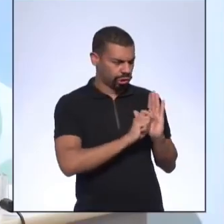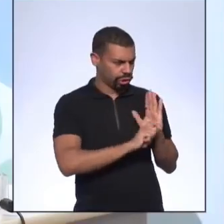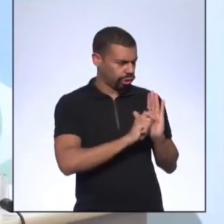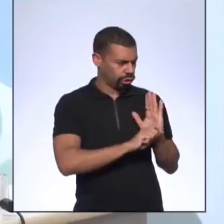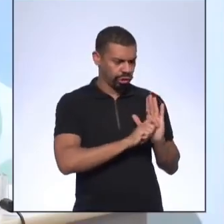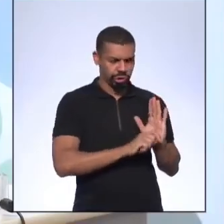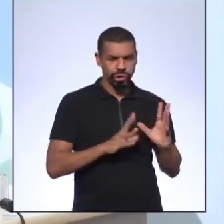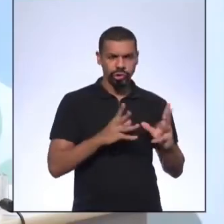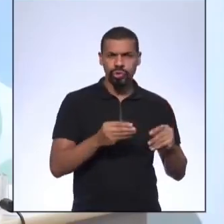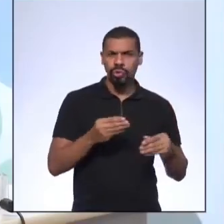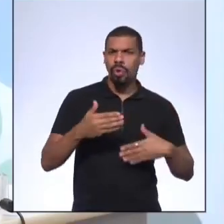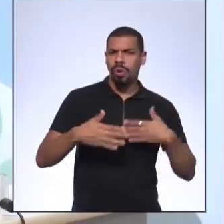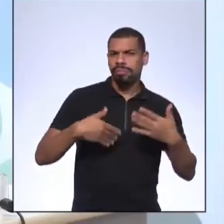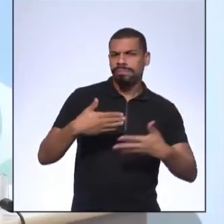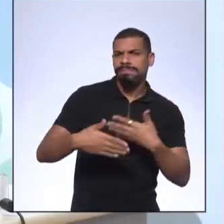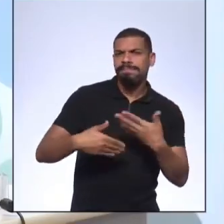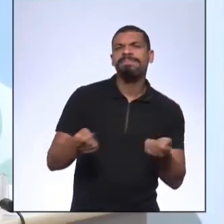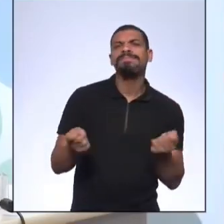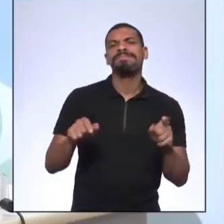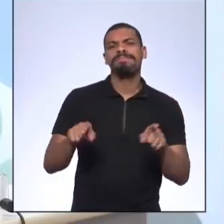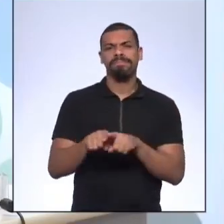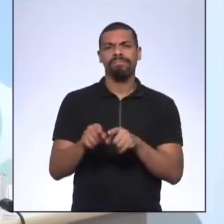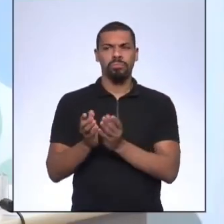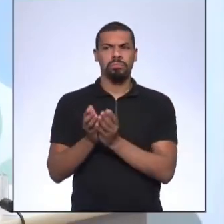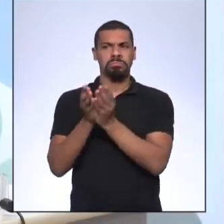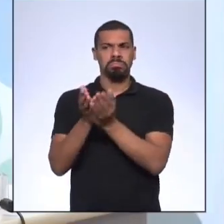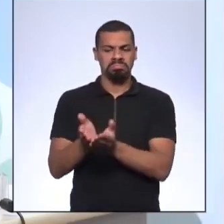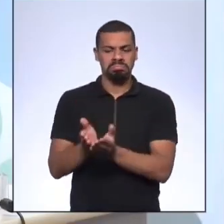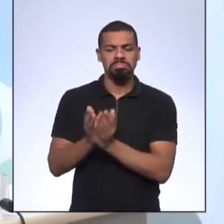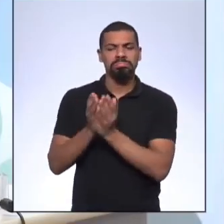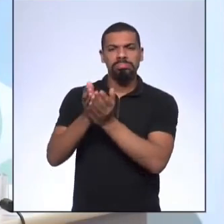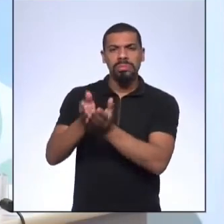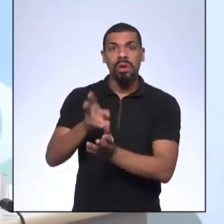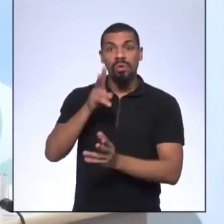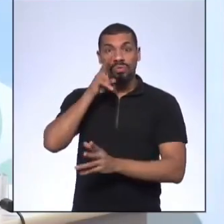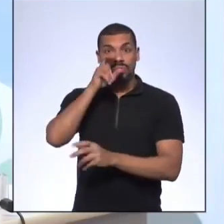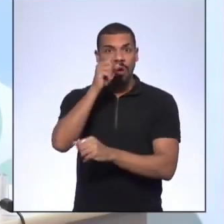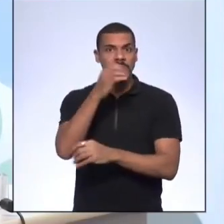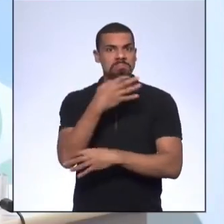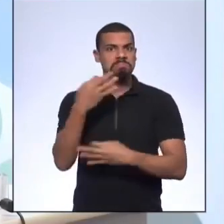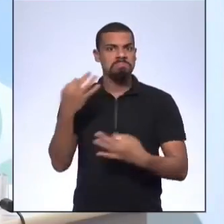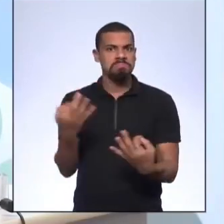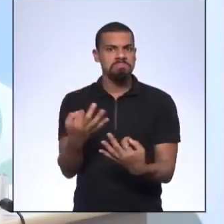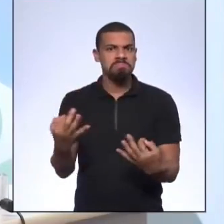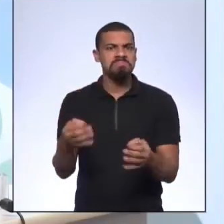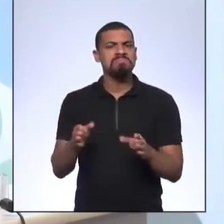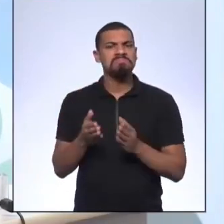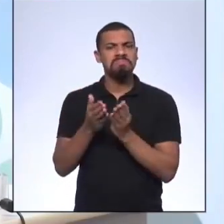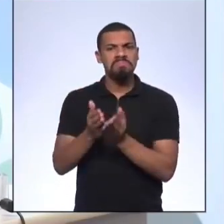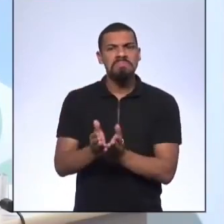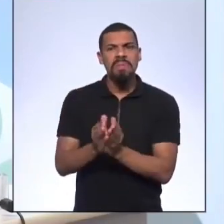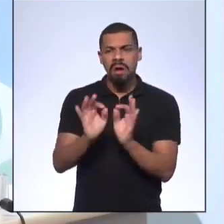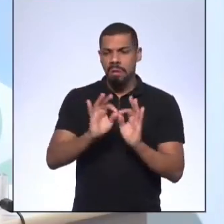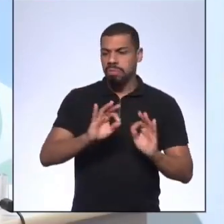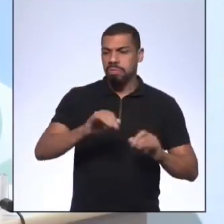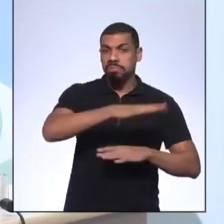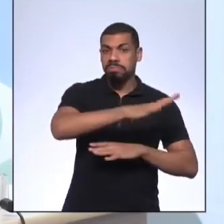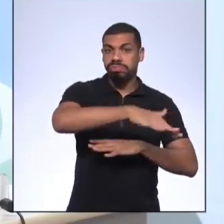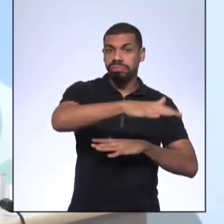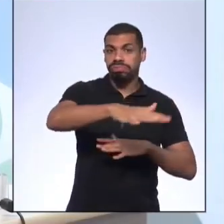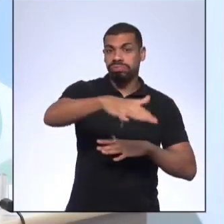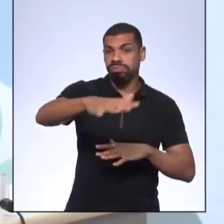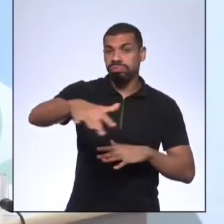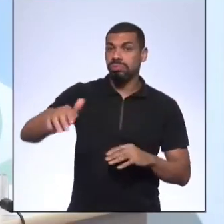também desenvolver embarcações que sejam fortes o suficiente para enfrentar o marzão aberto, desconhecido até